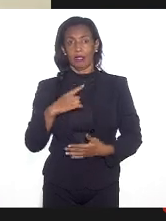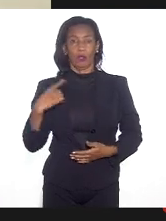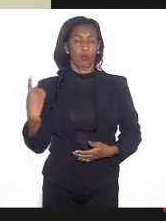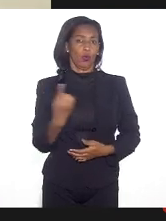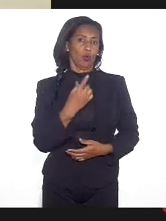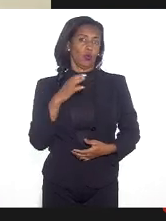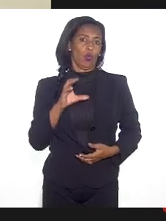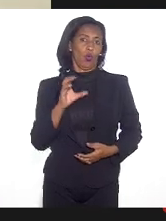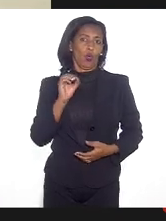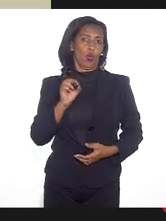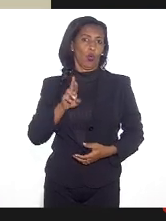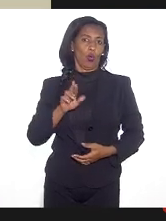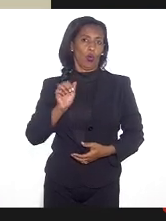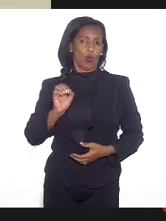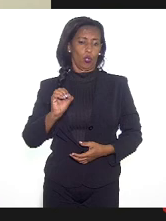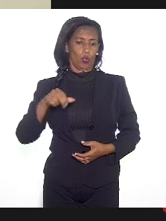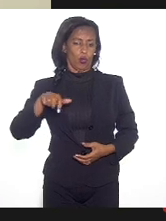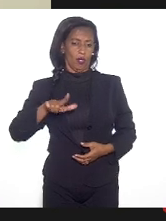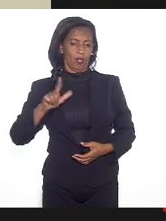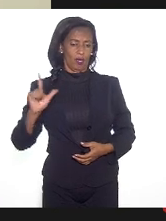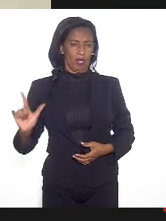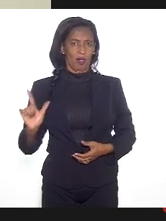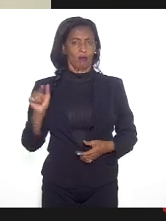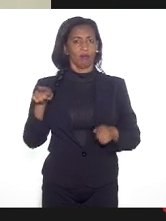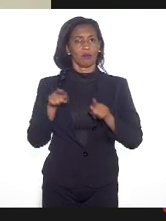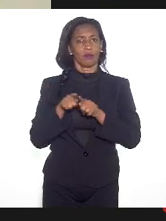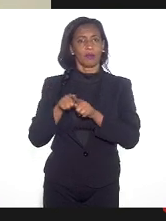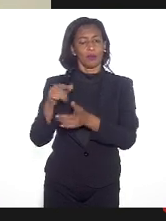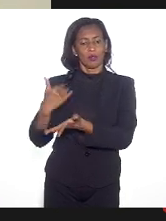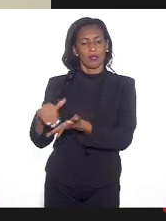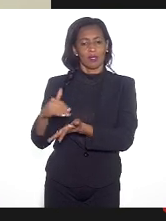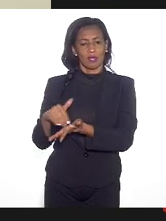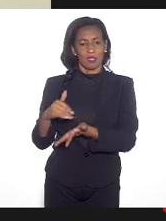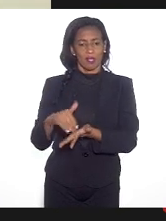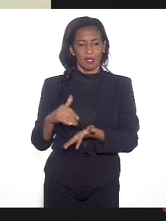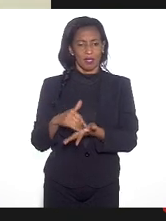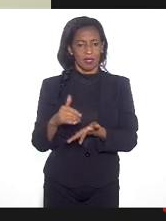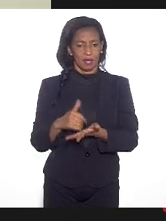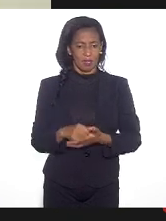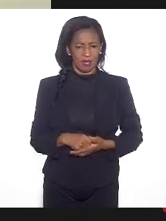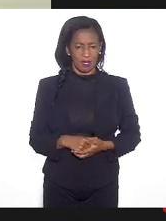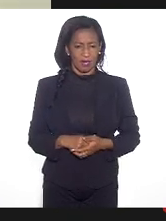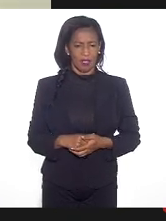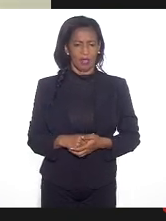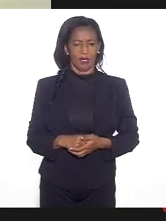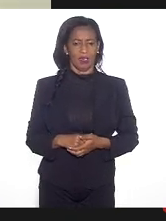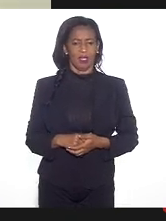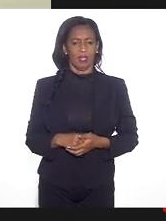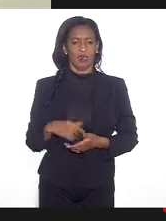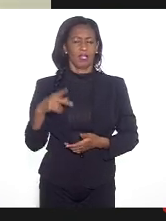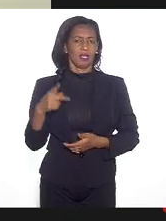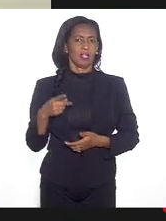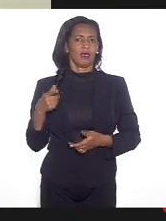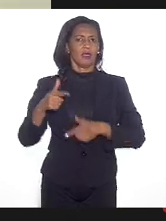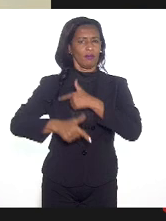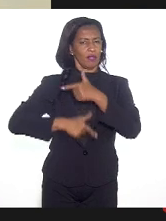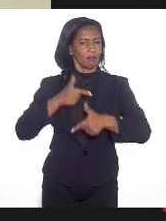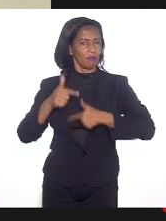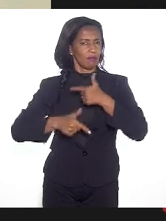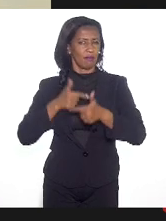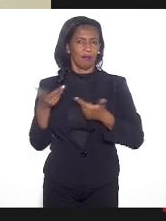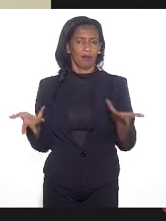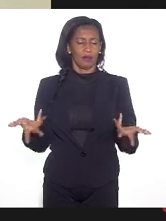coronel, nosso comandante, nosso secretário, que, vou falar uma coisa para você, vem fazendo um trabalho